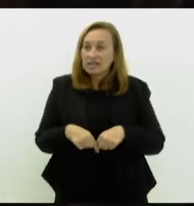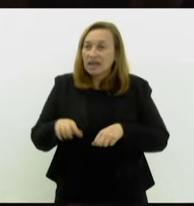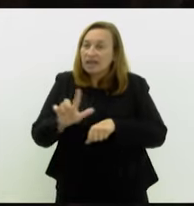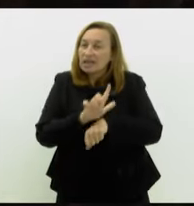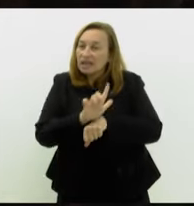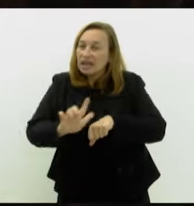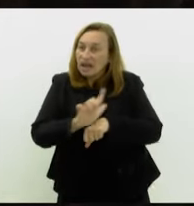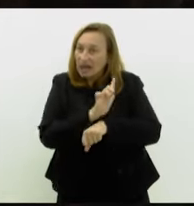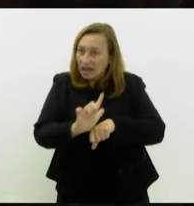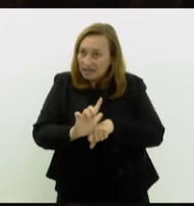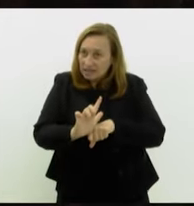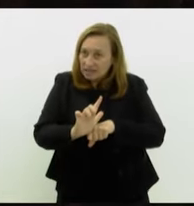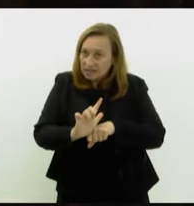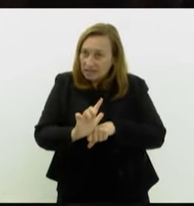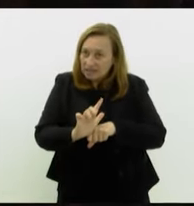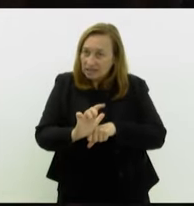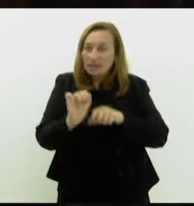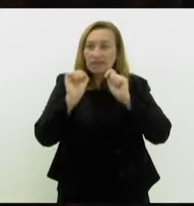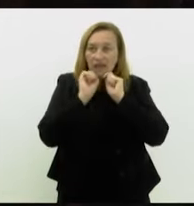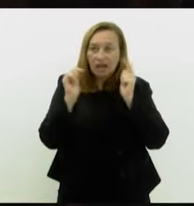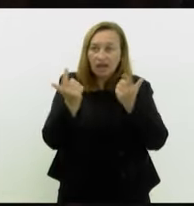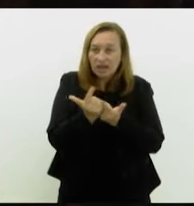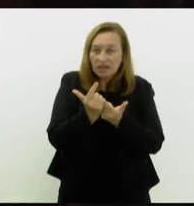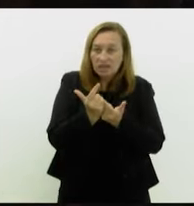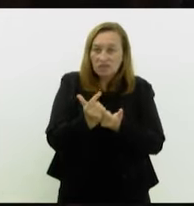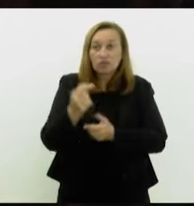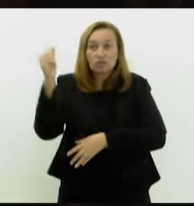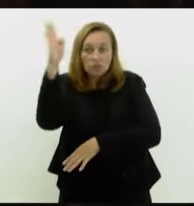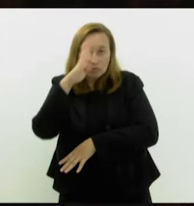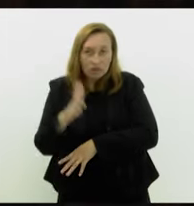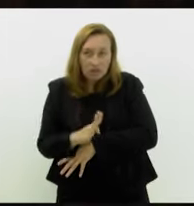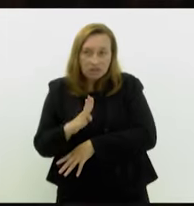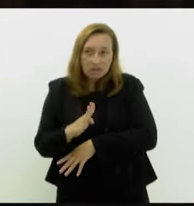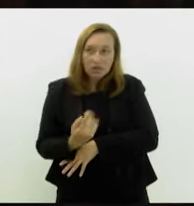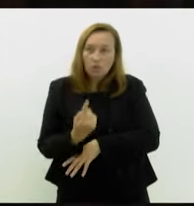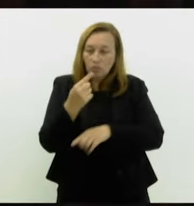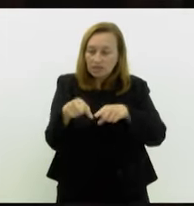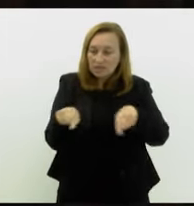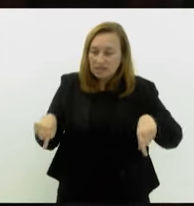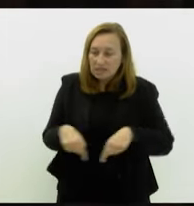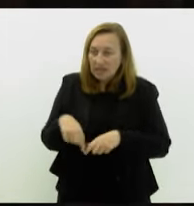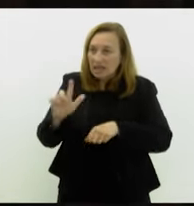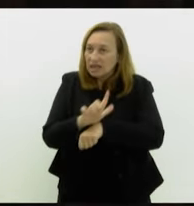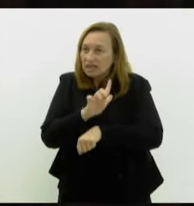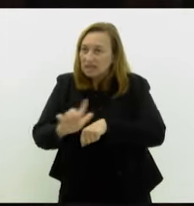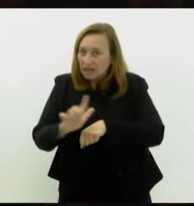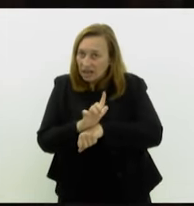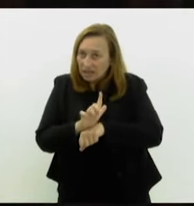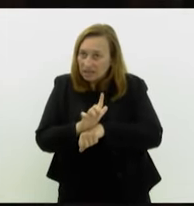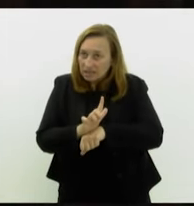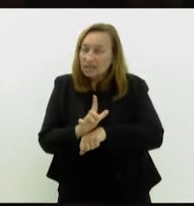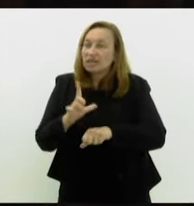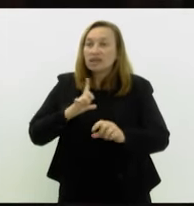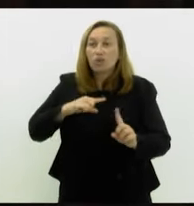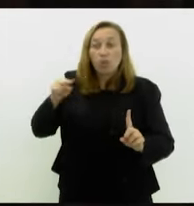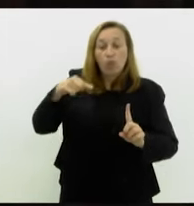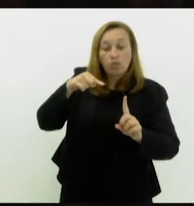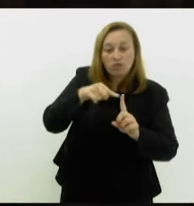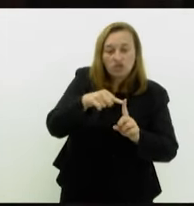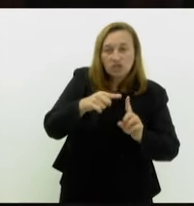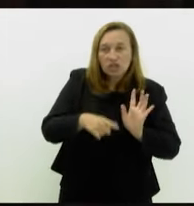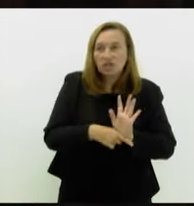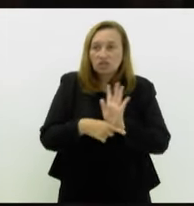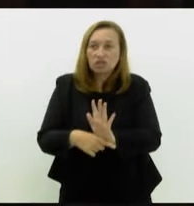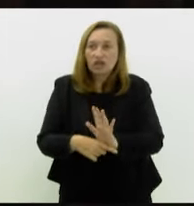lilás no âmbito de uma assembleia legislativa no Brasil uma sala lilá que tem a prerrogativa de atendimento a Mulheres